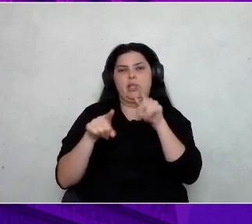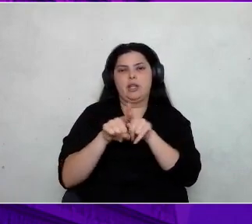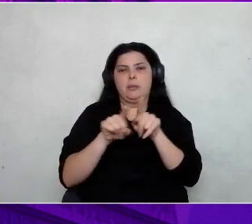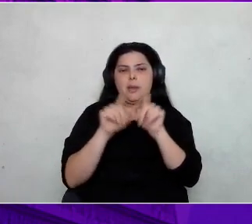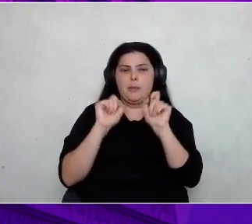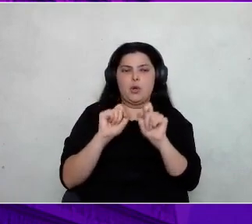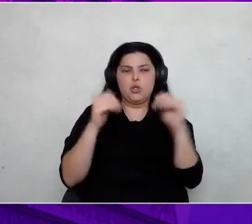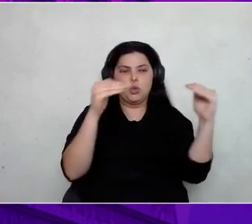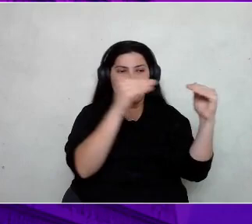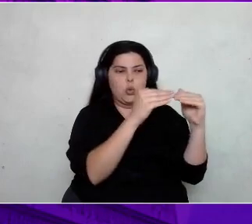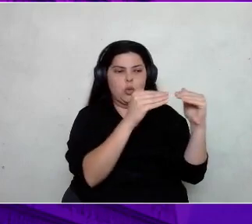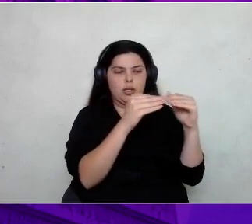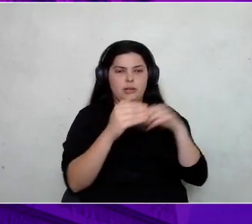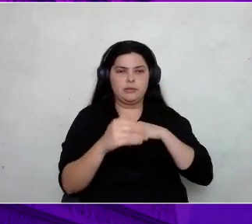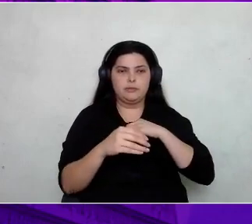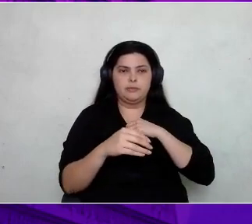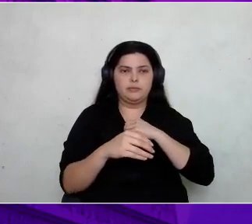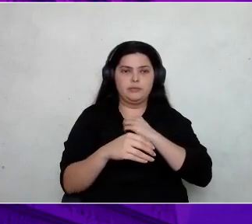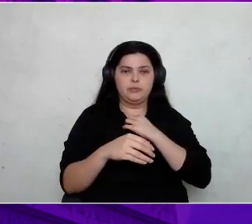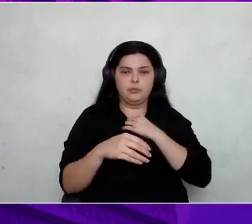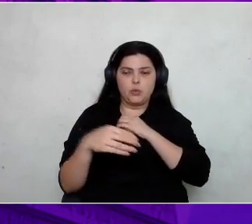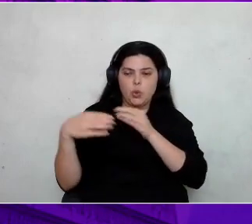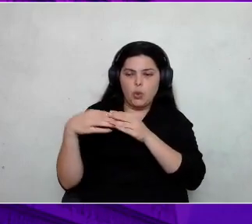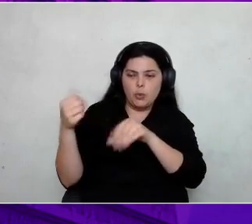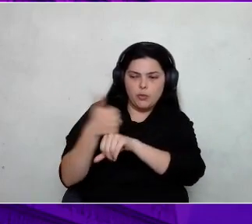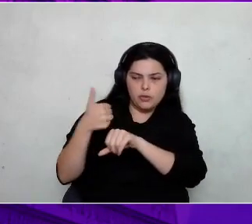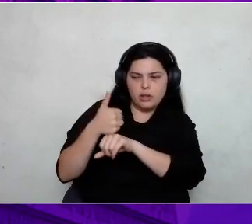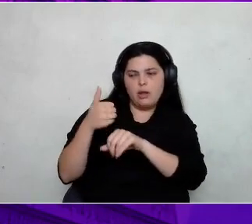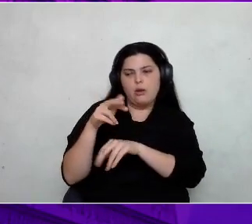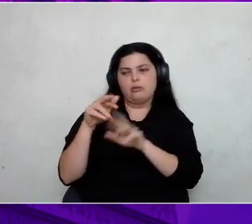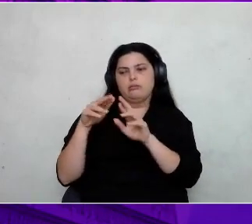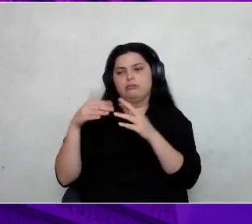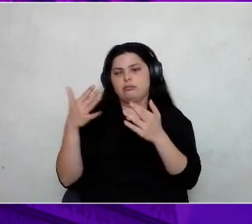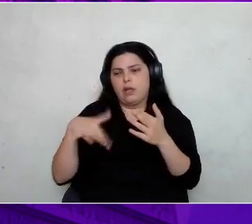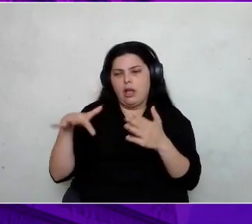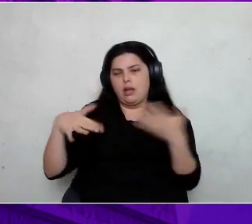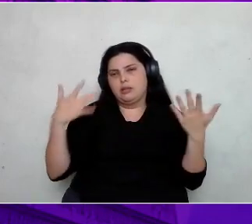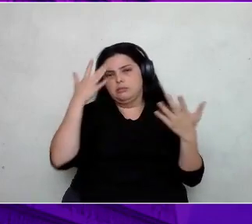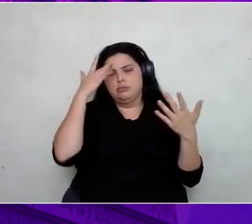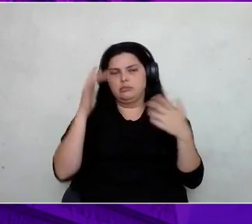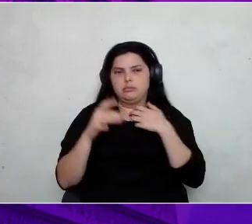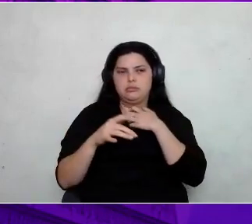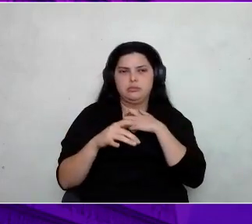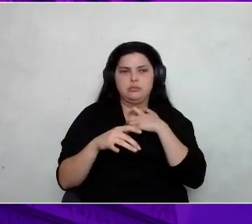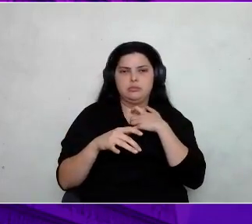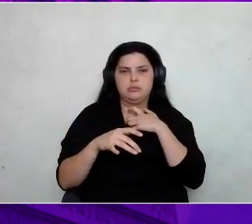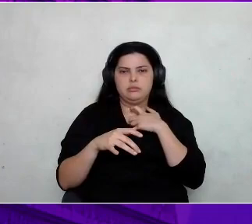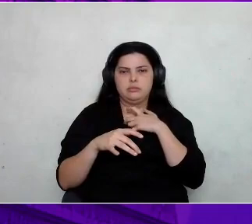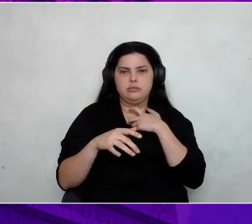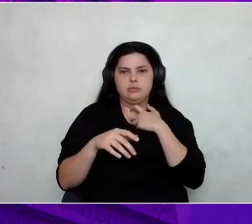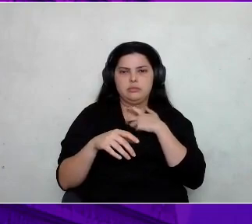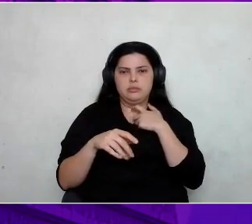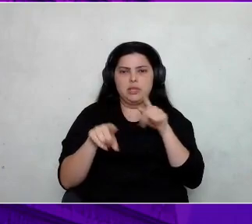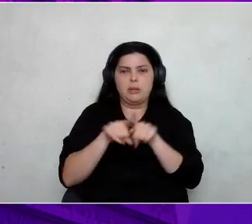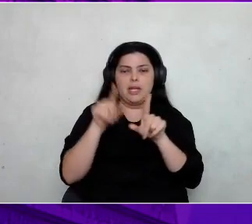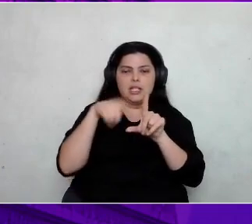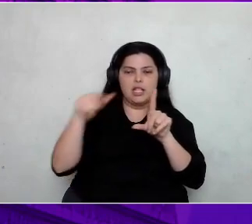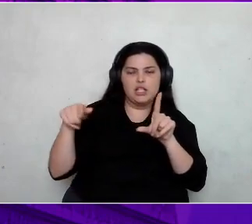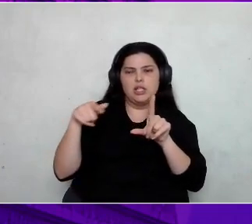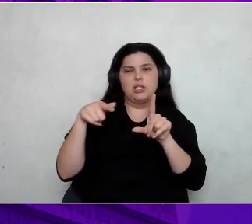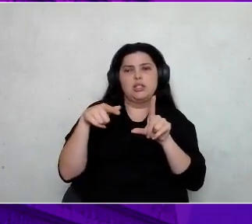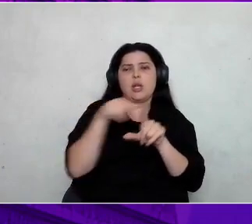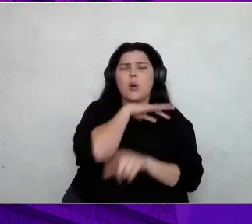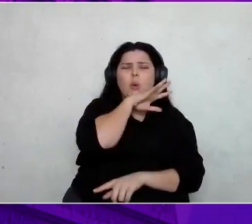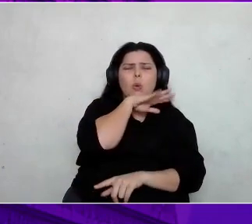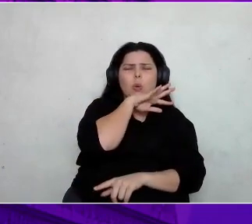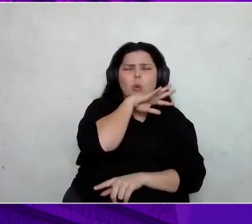concordância por time, por sessão, etc. Ou pode ser que vocês tenham uma estatística muito ruim. O que acontece